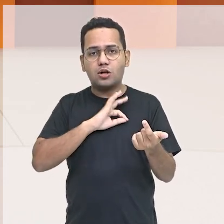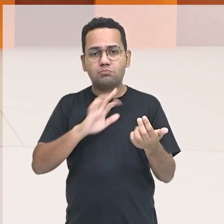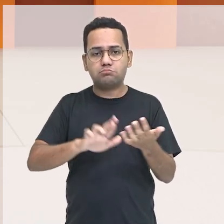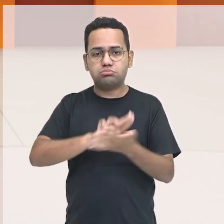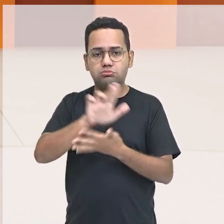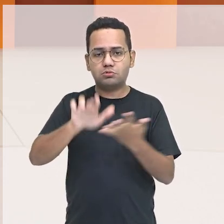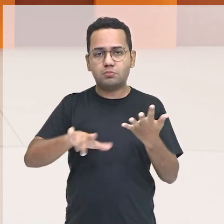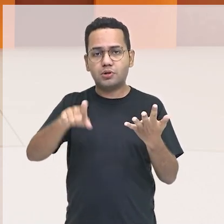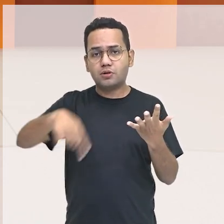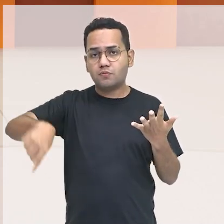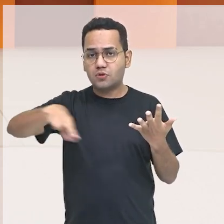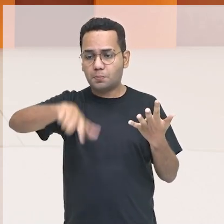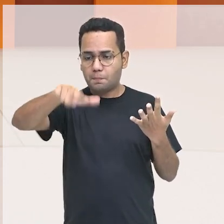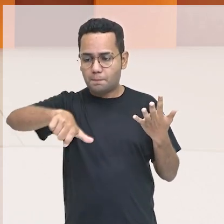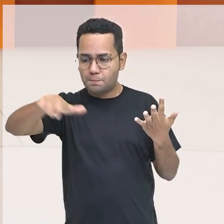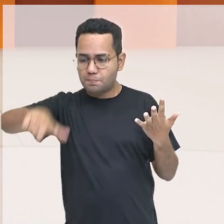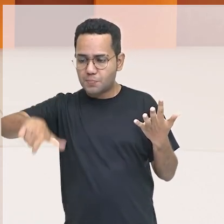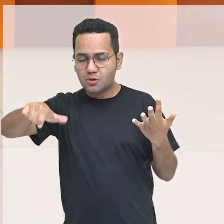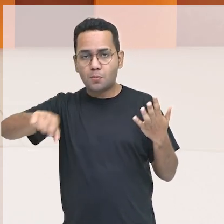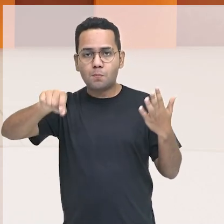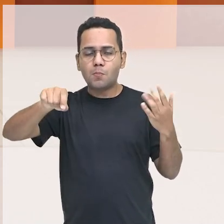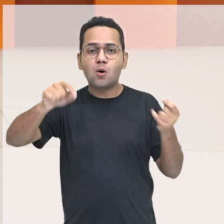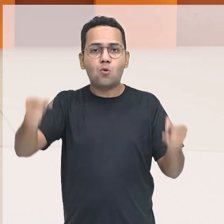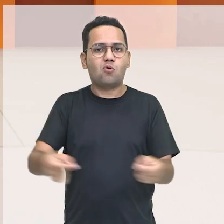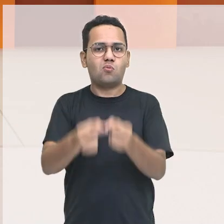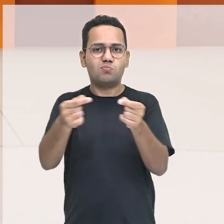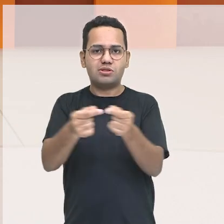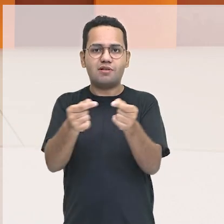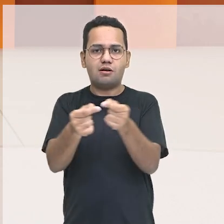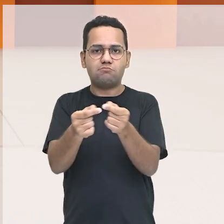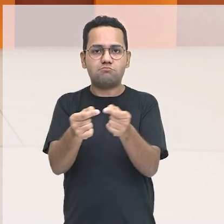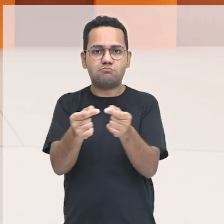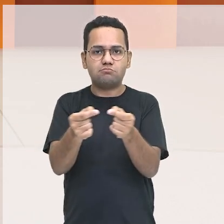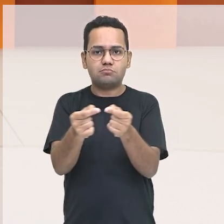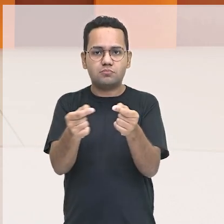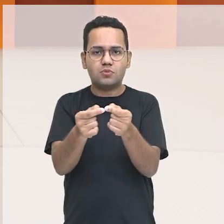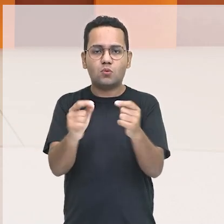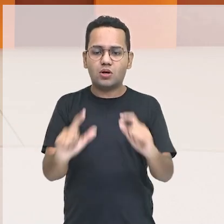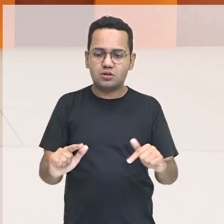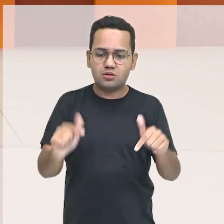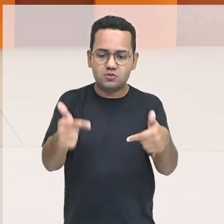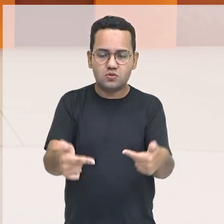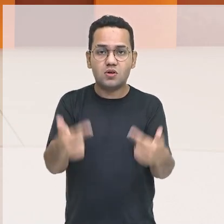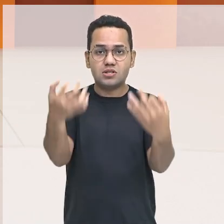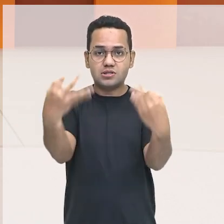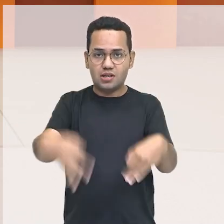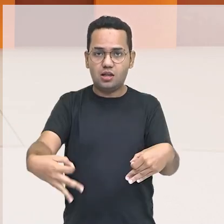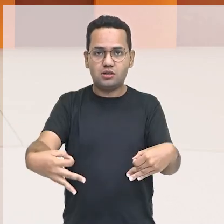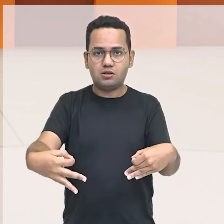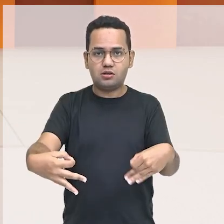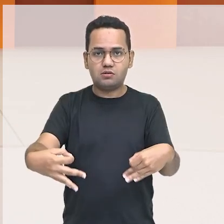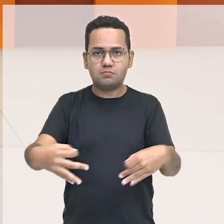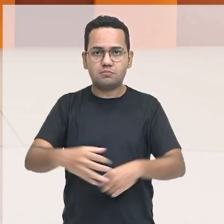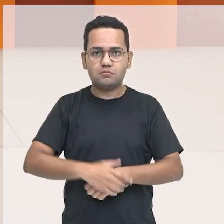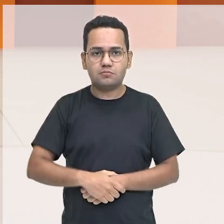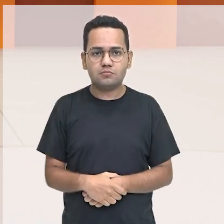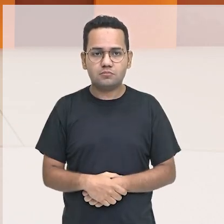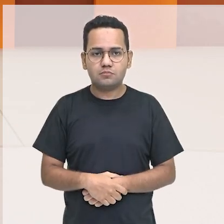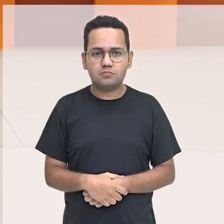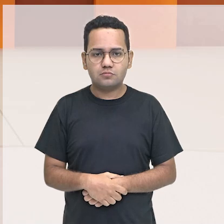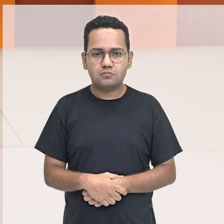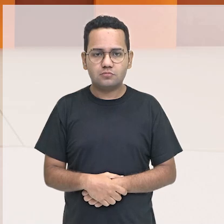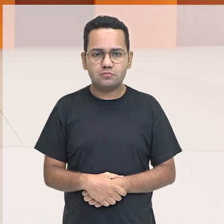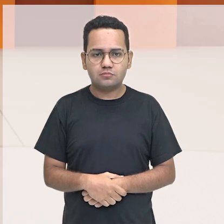você entre dentro das normas, das regras que ele quer que você viva, não é